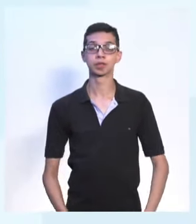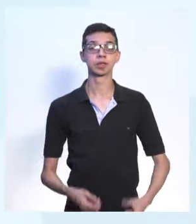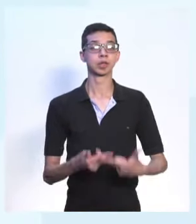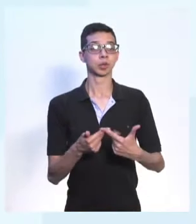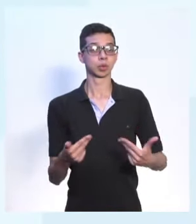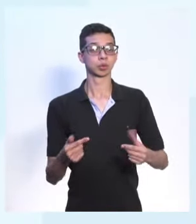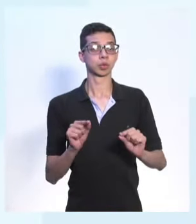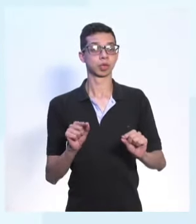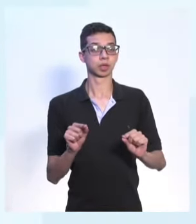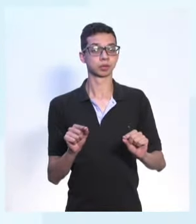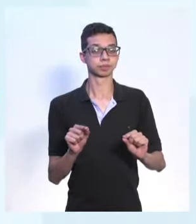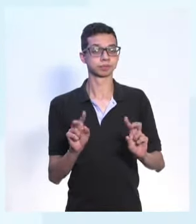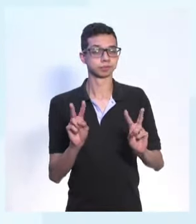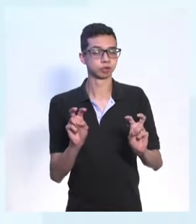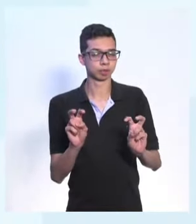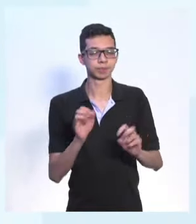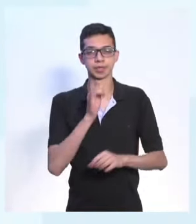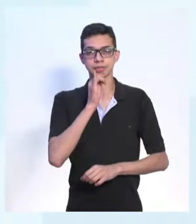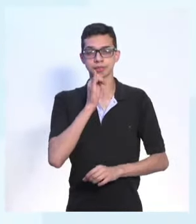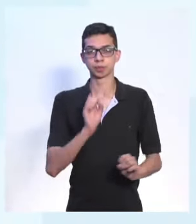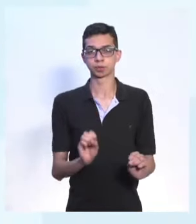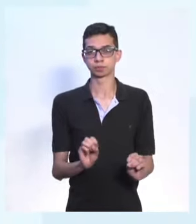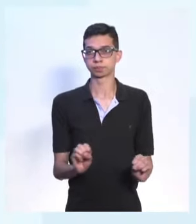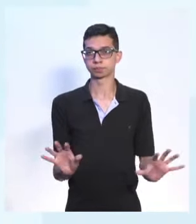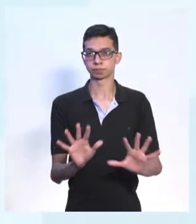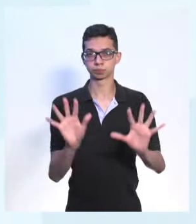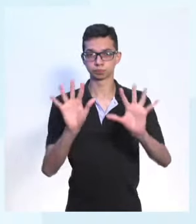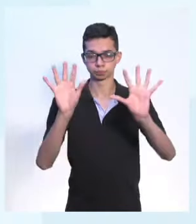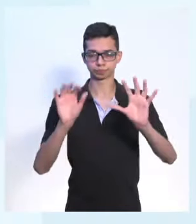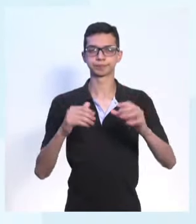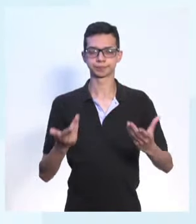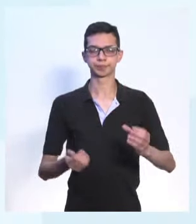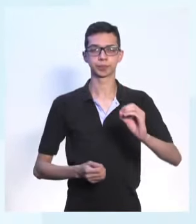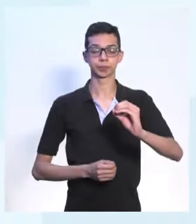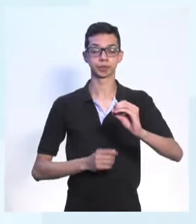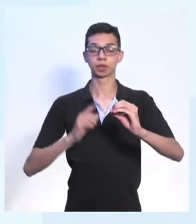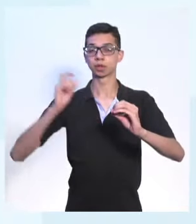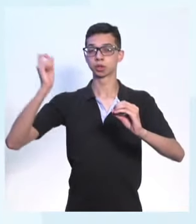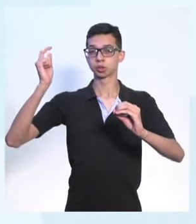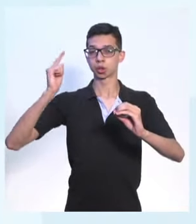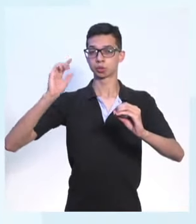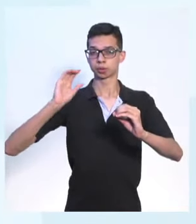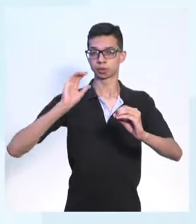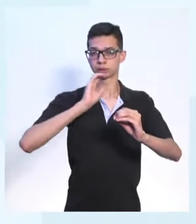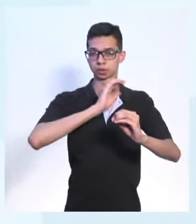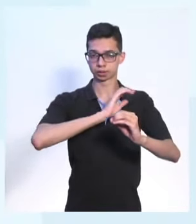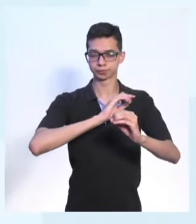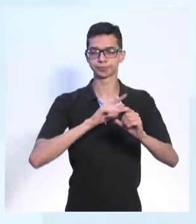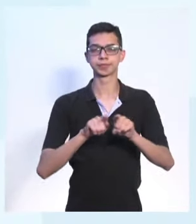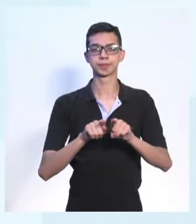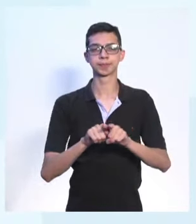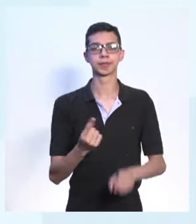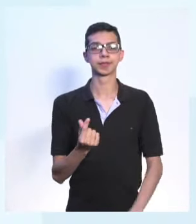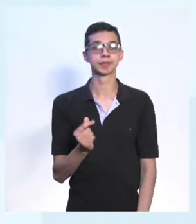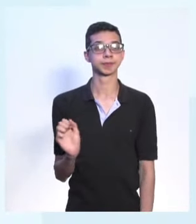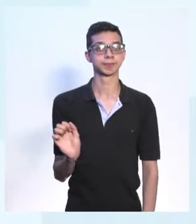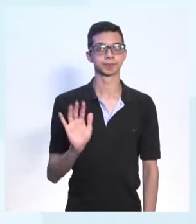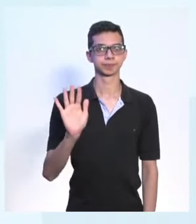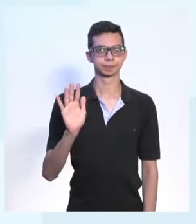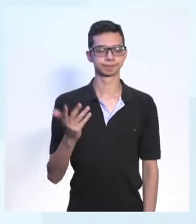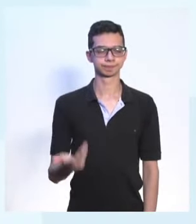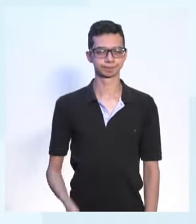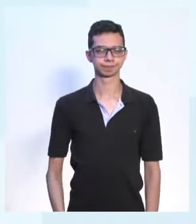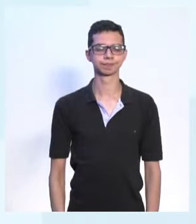as emissões de gás que causam efeito estufa, poluição do ar e o aumento do custo econômico. Então eles mencionaram tudo isso,